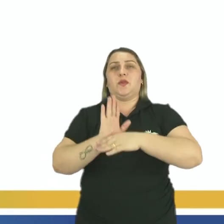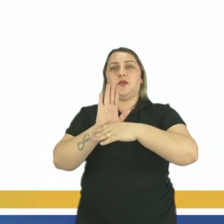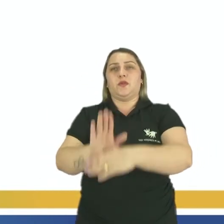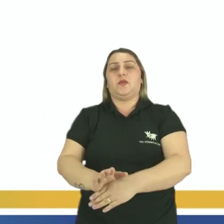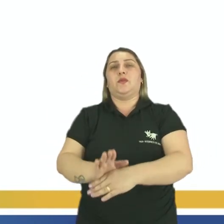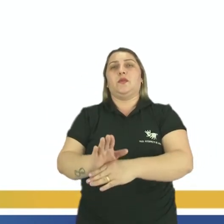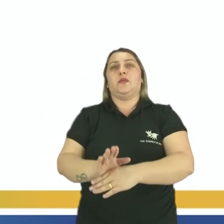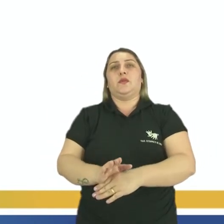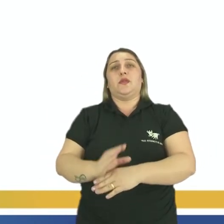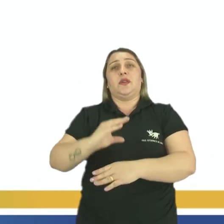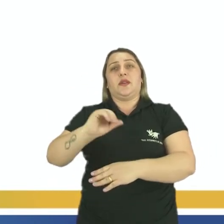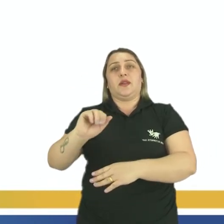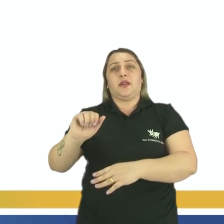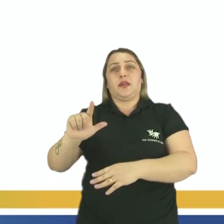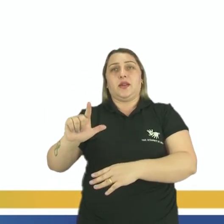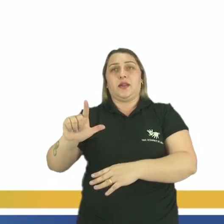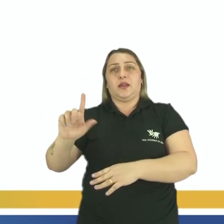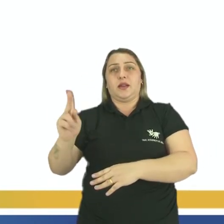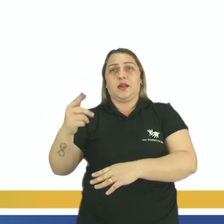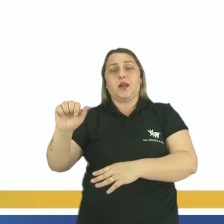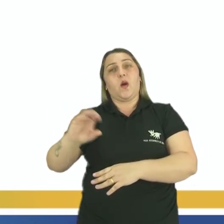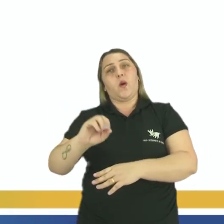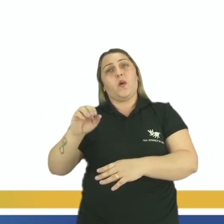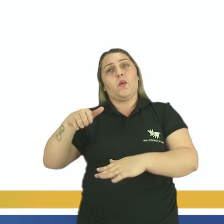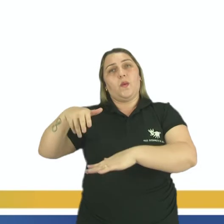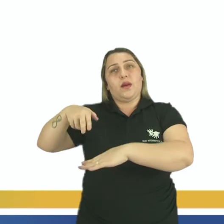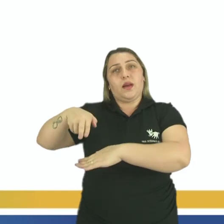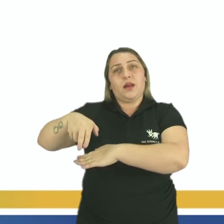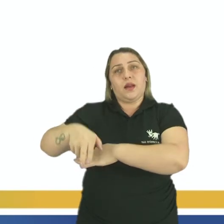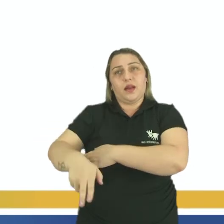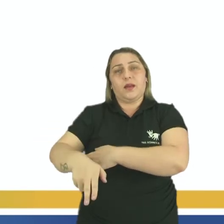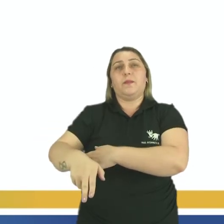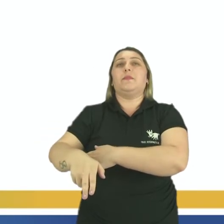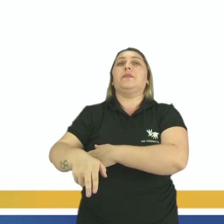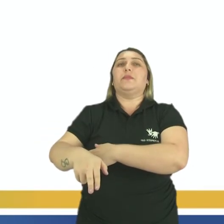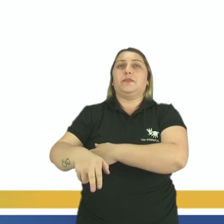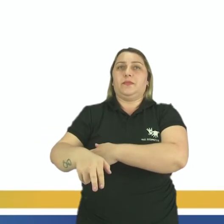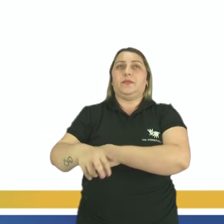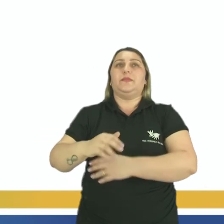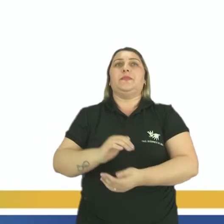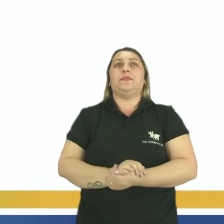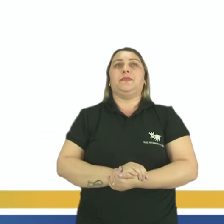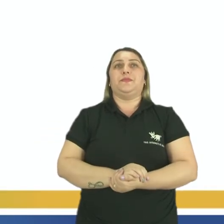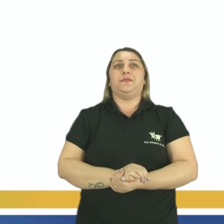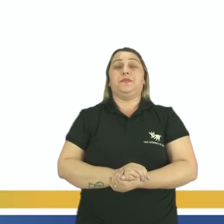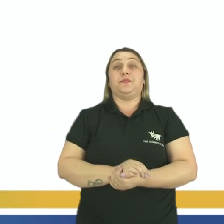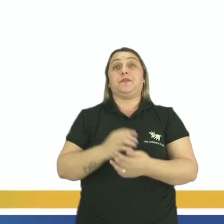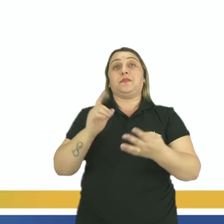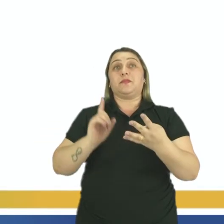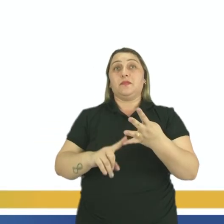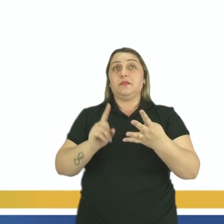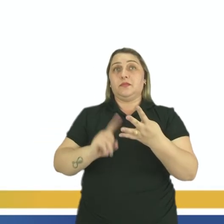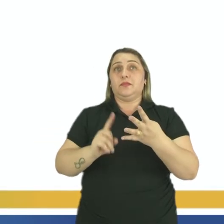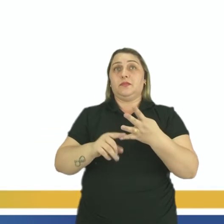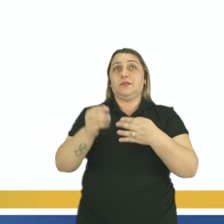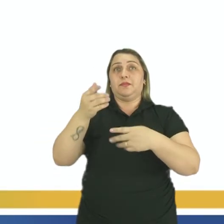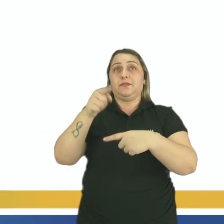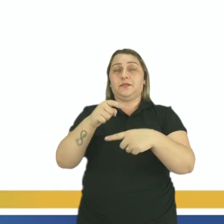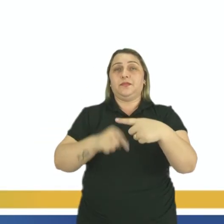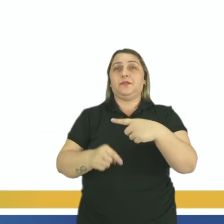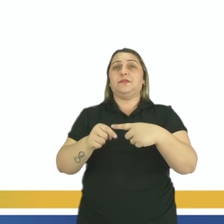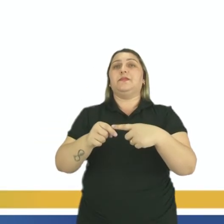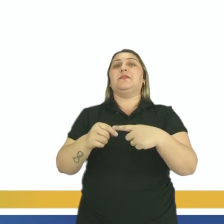são as calhas ou rampas, como auxiliares para o lançamento. E as partidas são divididas